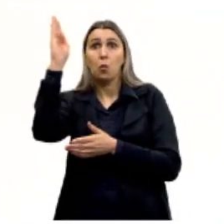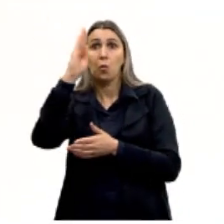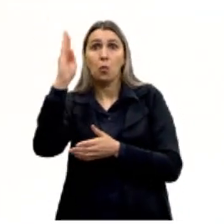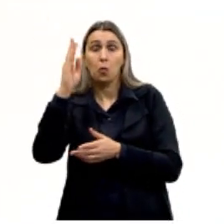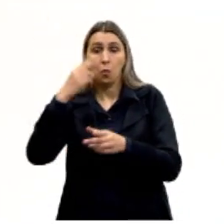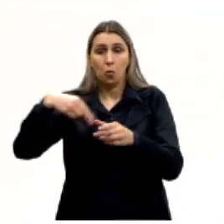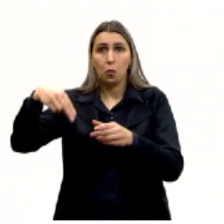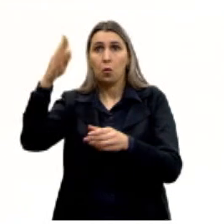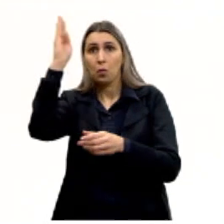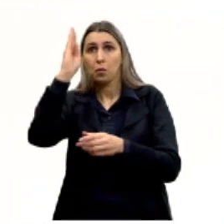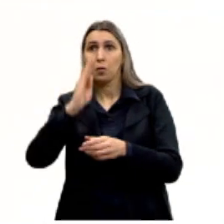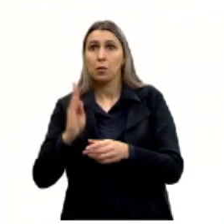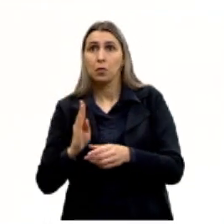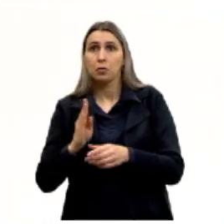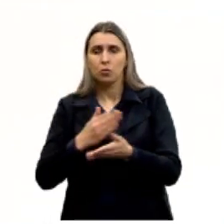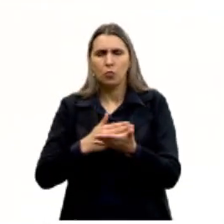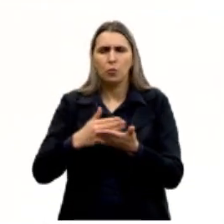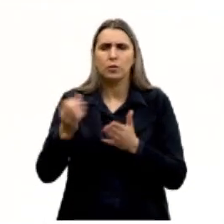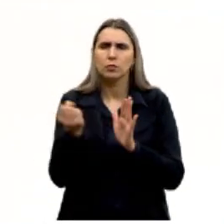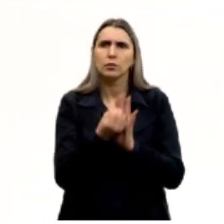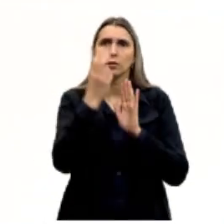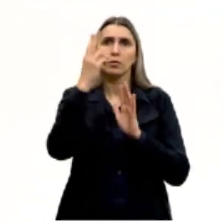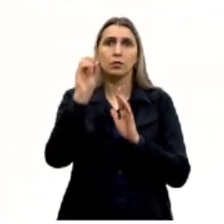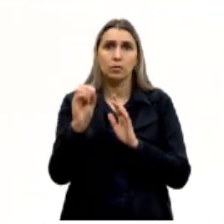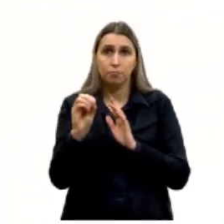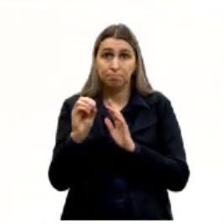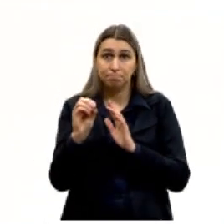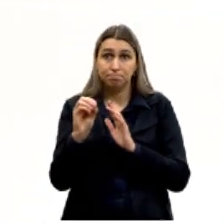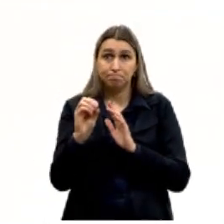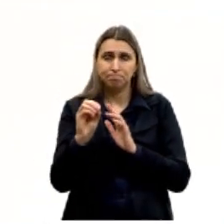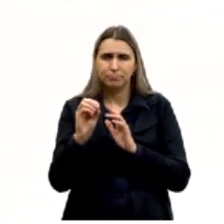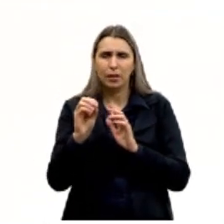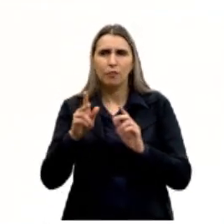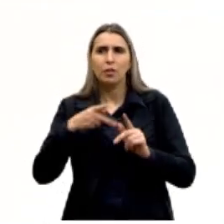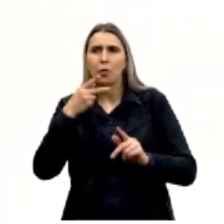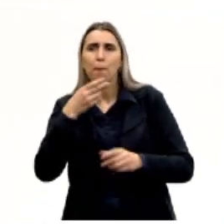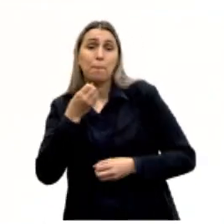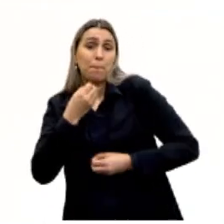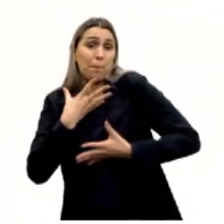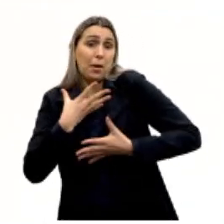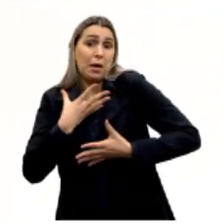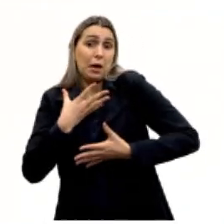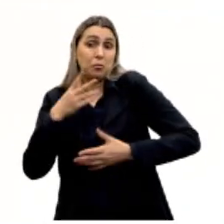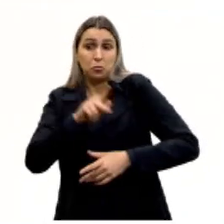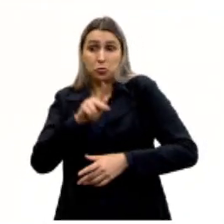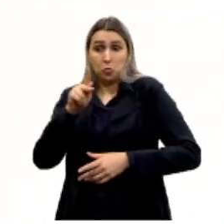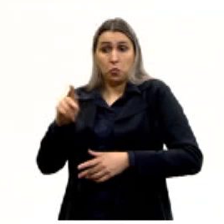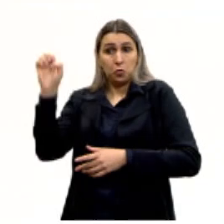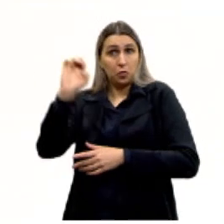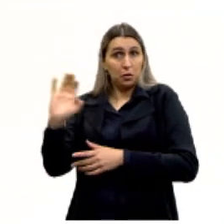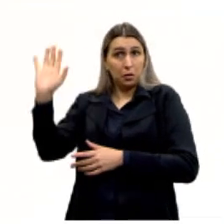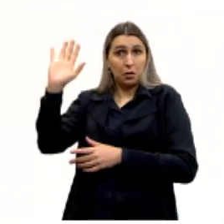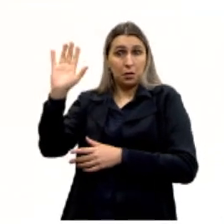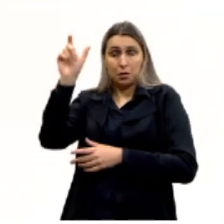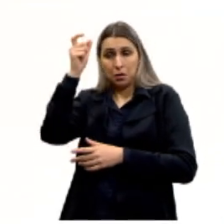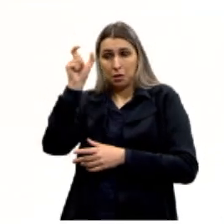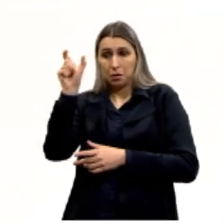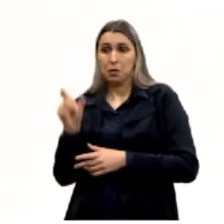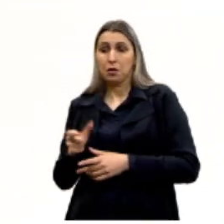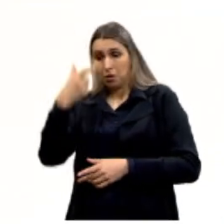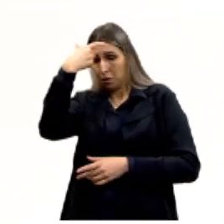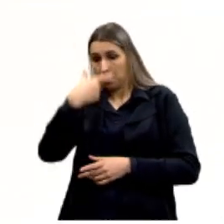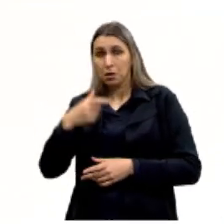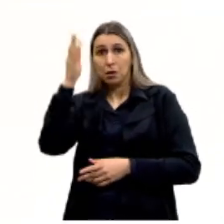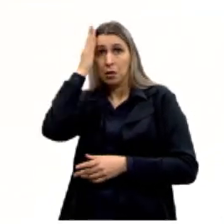do início do século 20 elogiada por seus Mestres na Europa Anitta se